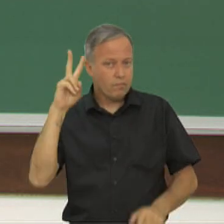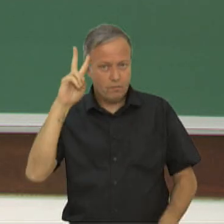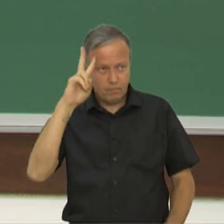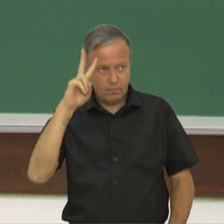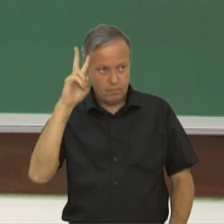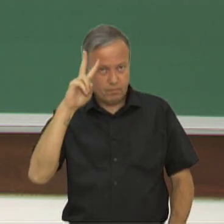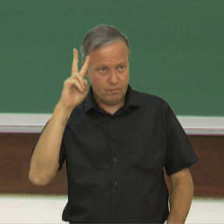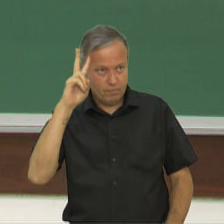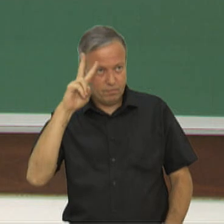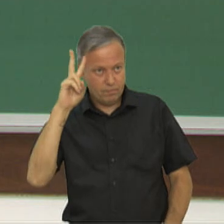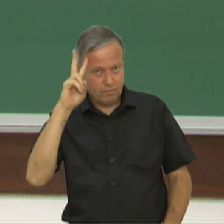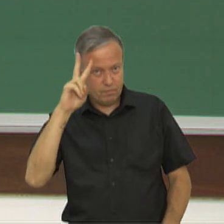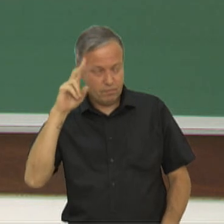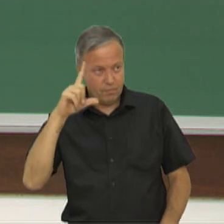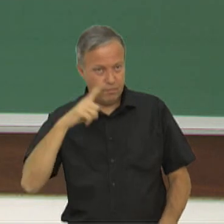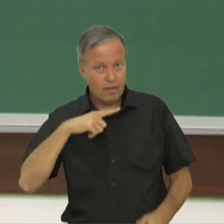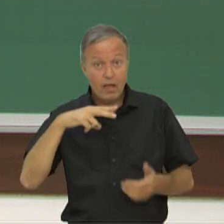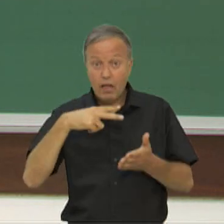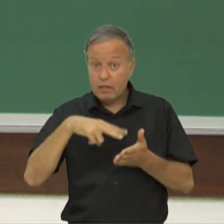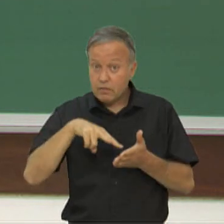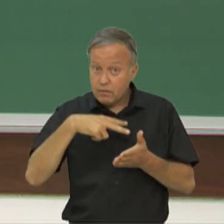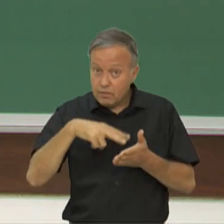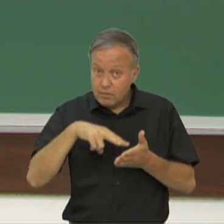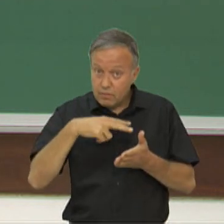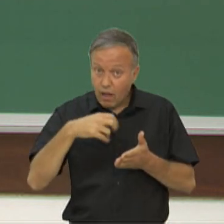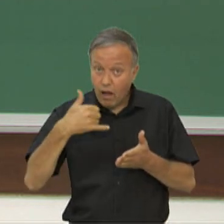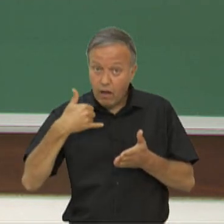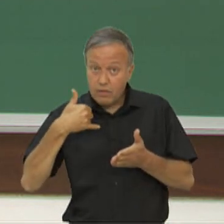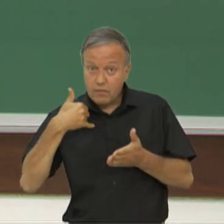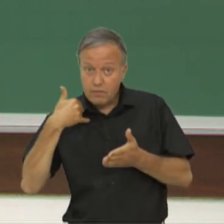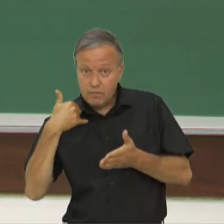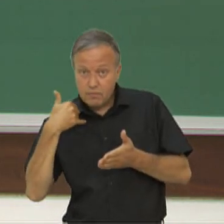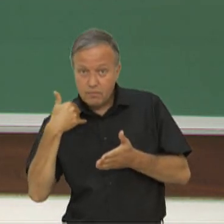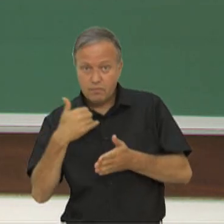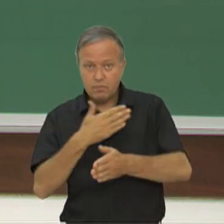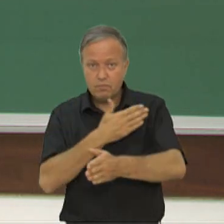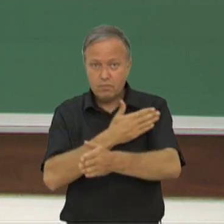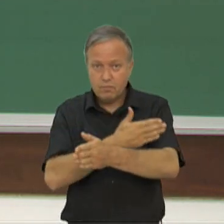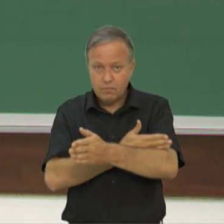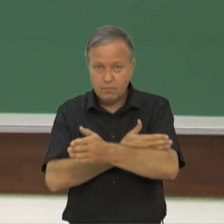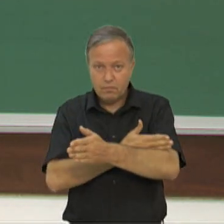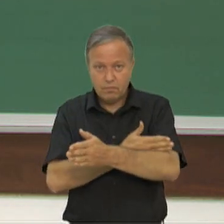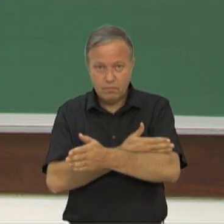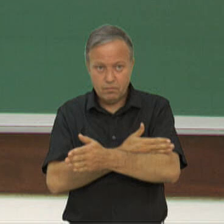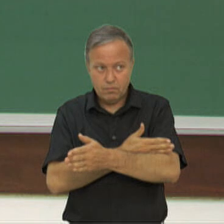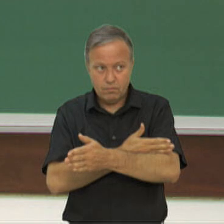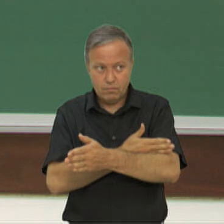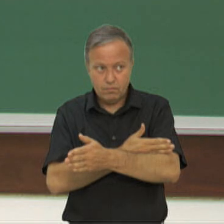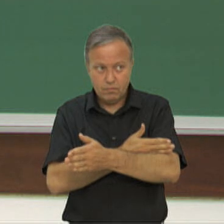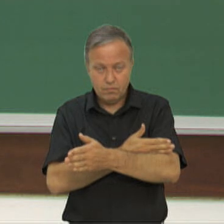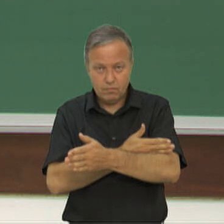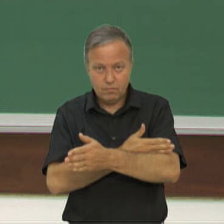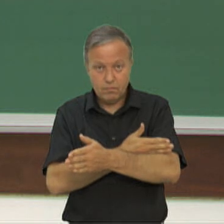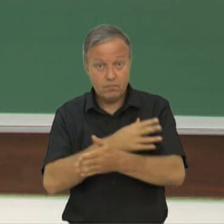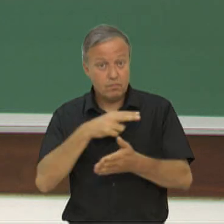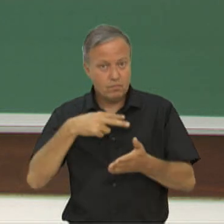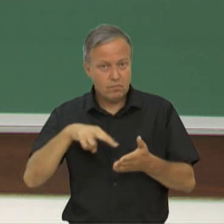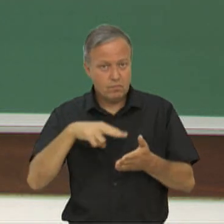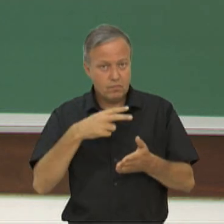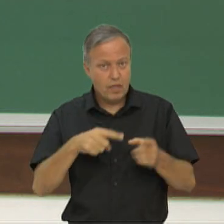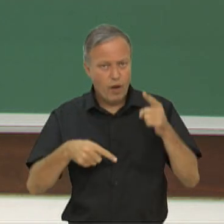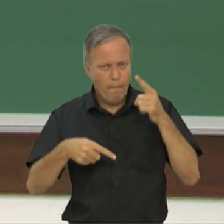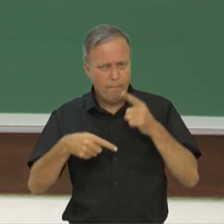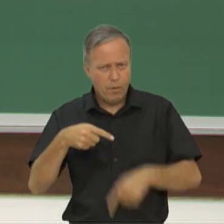gente viu sobre a dança na Idade Média e no Renascimento? Que na Idade Média a dança era proibida